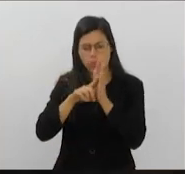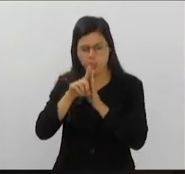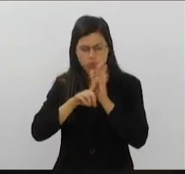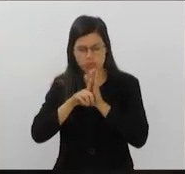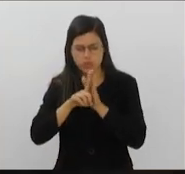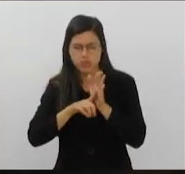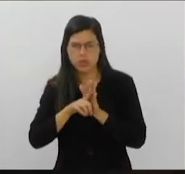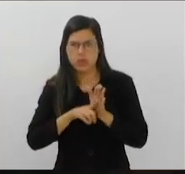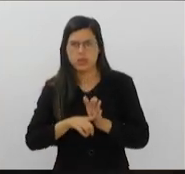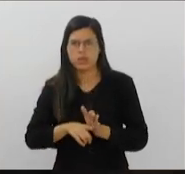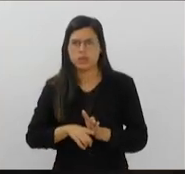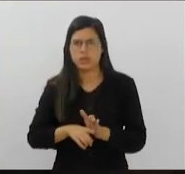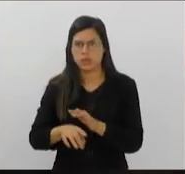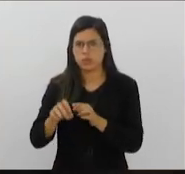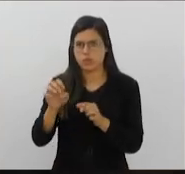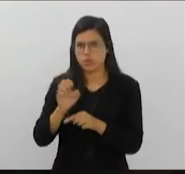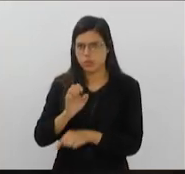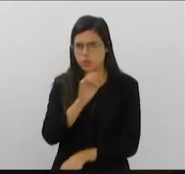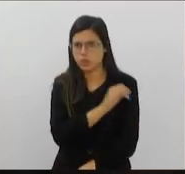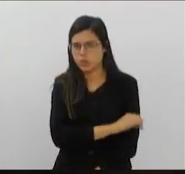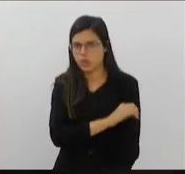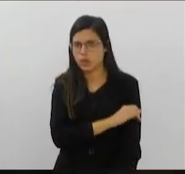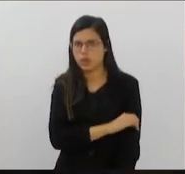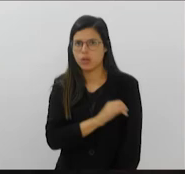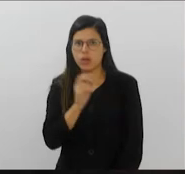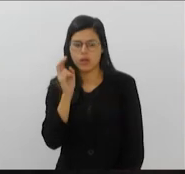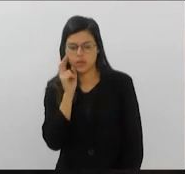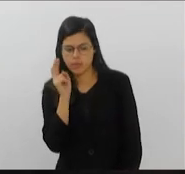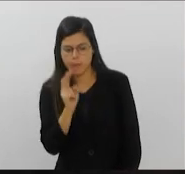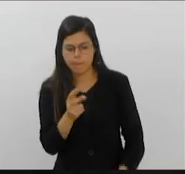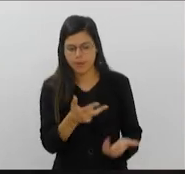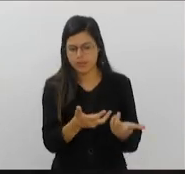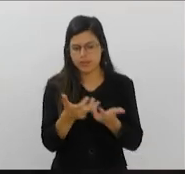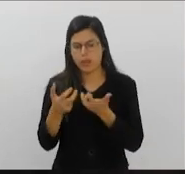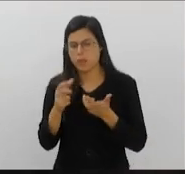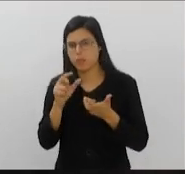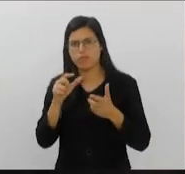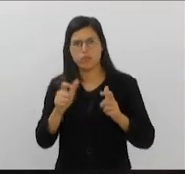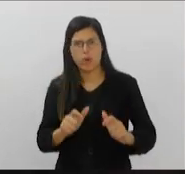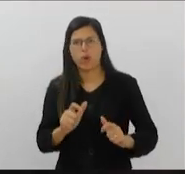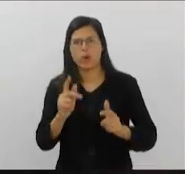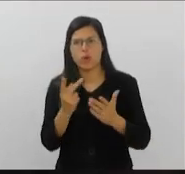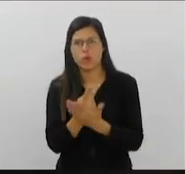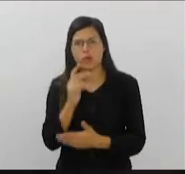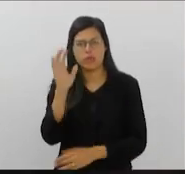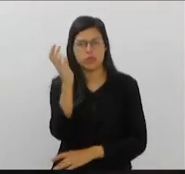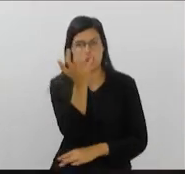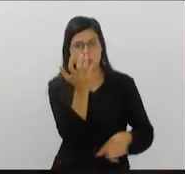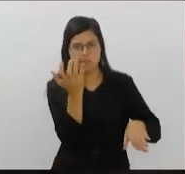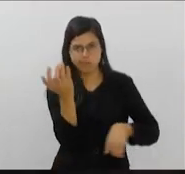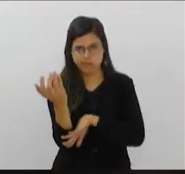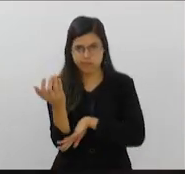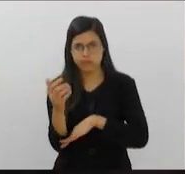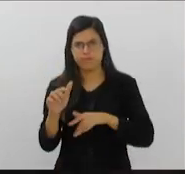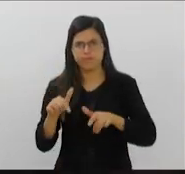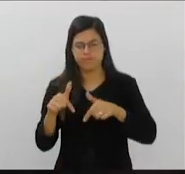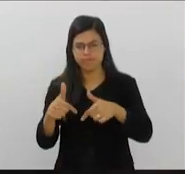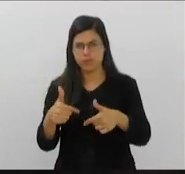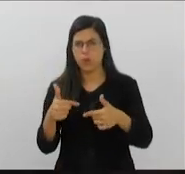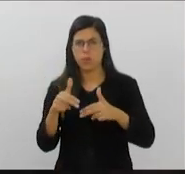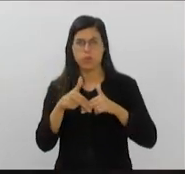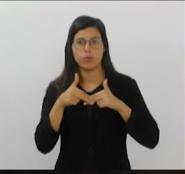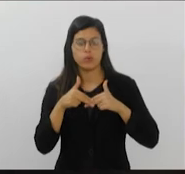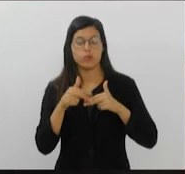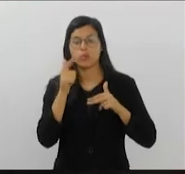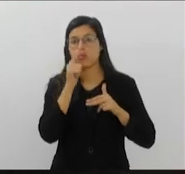Rio de Janeiro e a gente detecta onde está acontecendo o desmatamento e nós agimos, então, a partir disso. E, com isso, nós temos